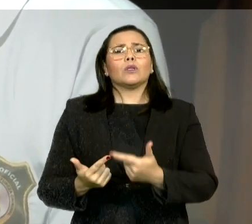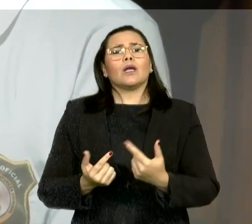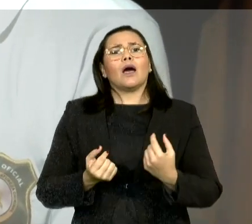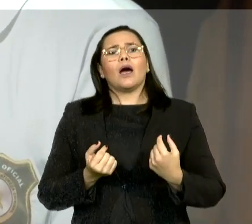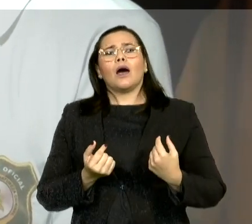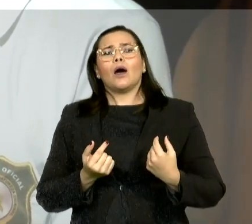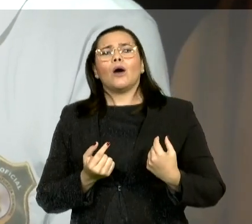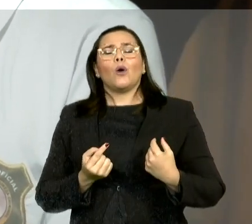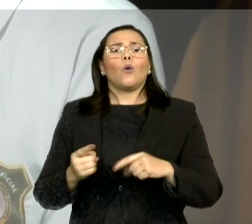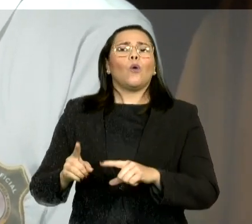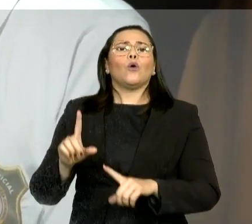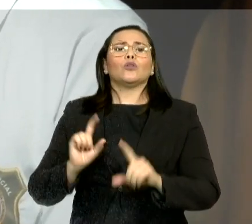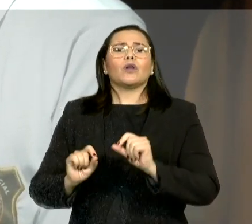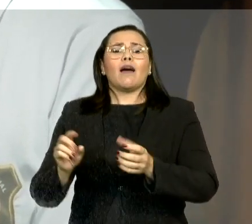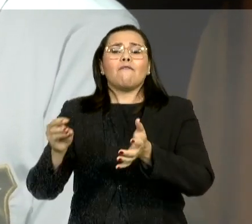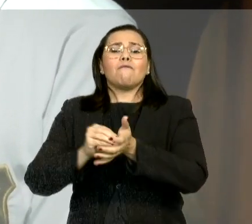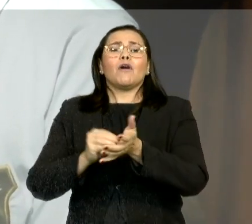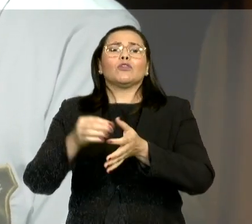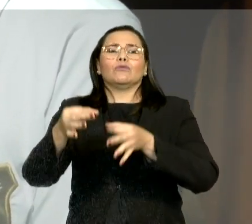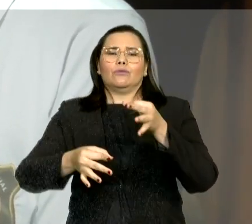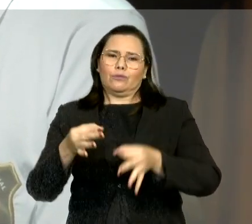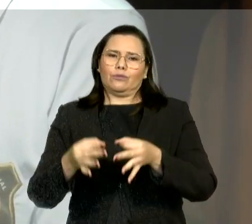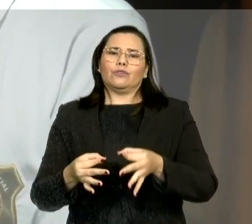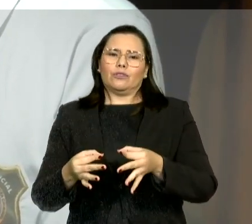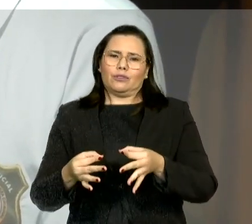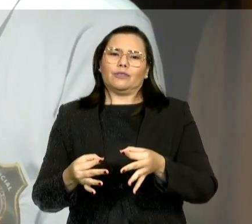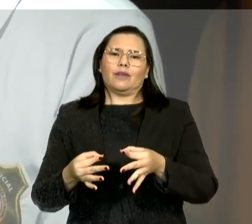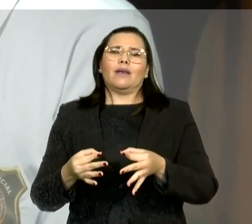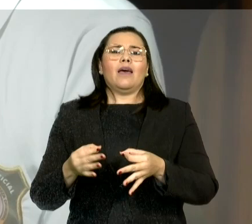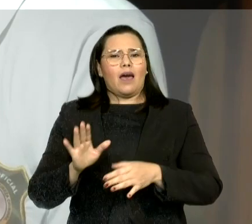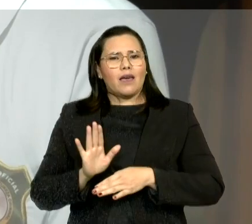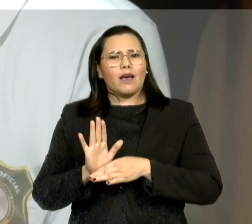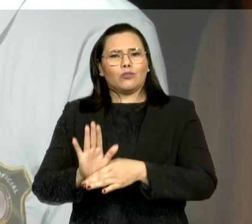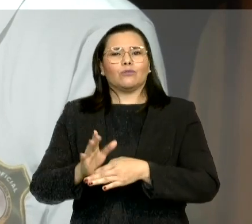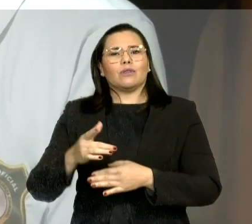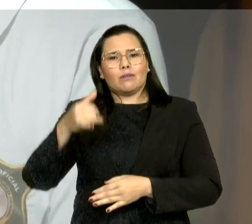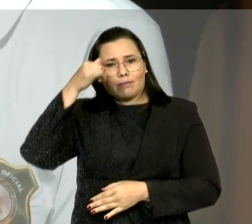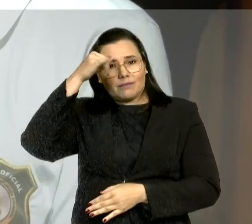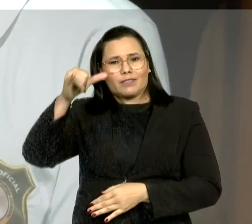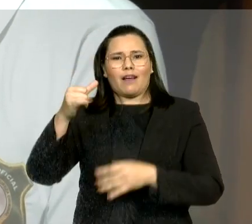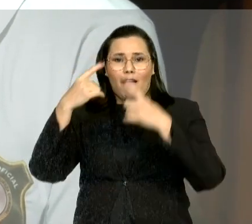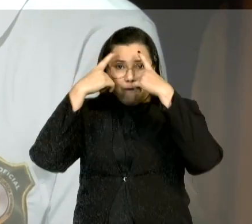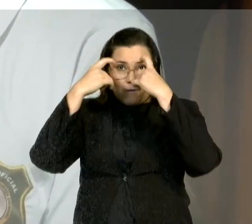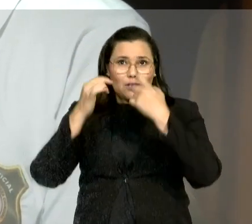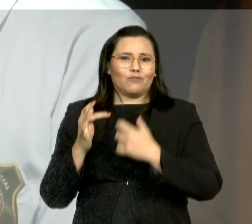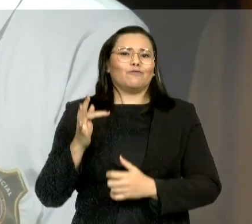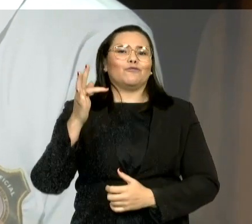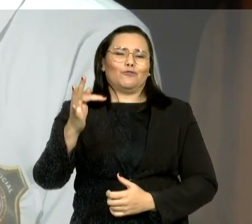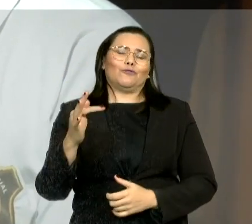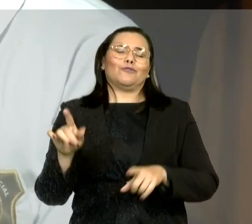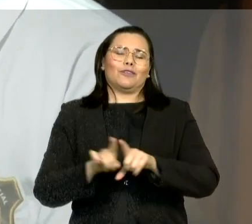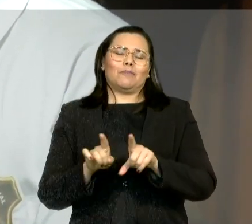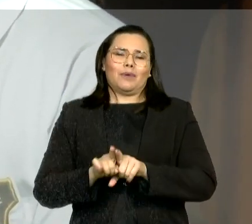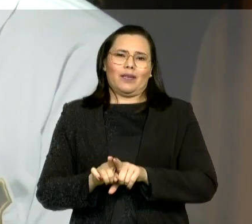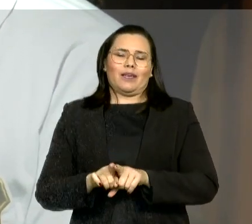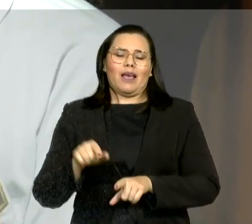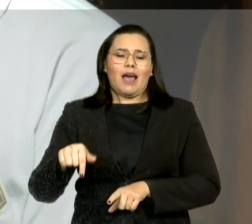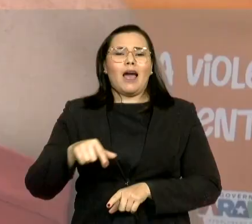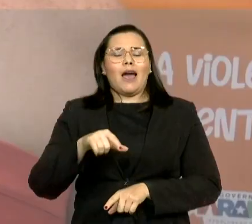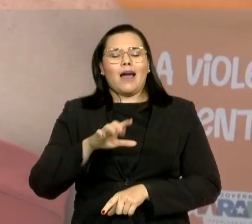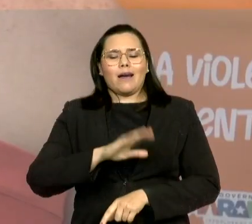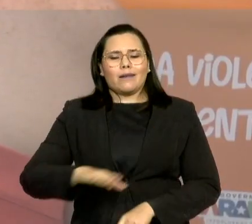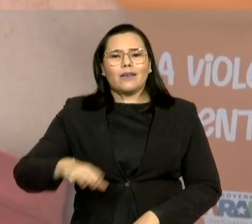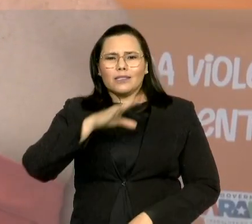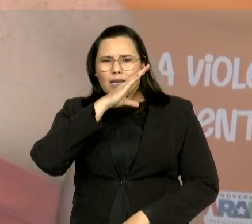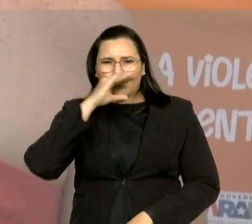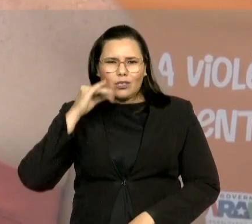combatendo assim a impunidade. É uma forma de contribuir na prevenção, combater a violência sexual contra crianças e adolescentes.